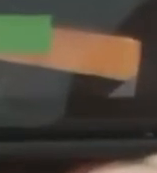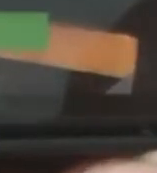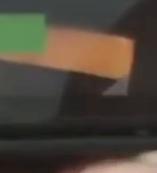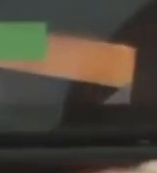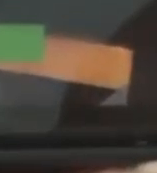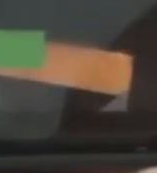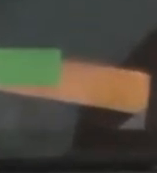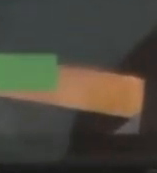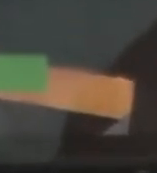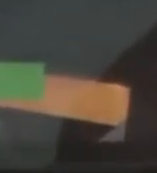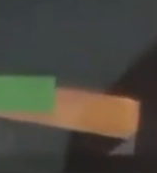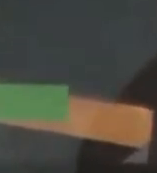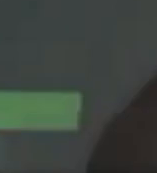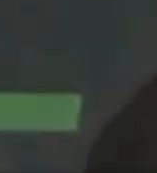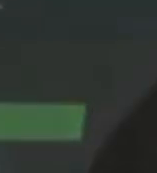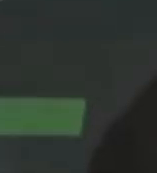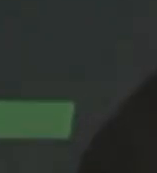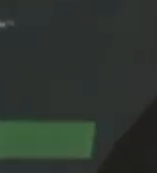que eu preciso.